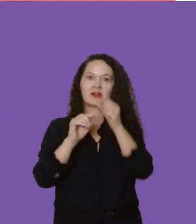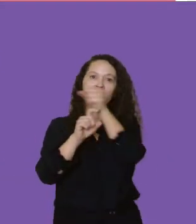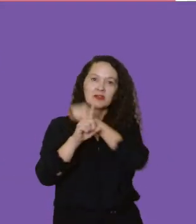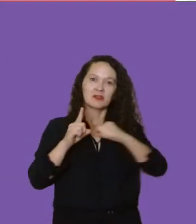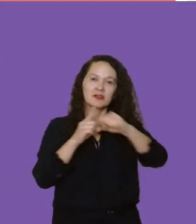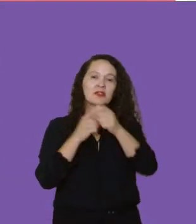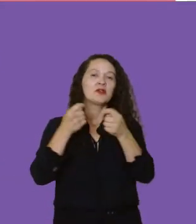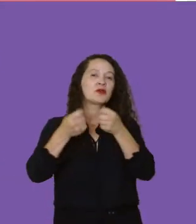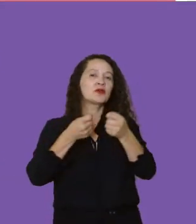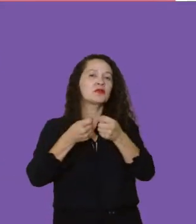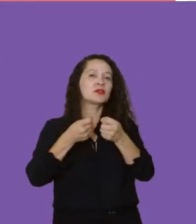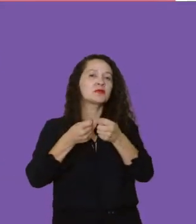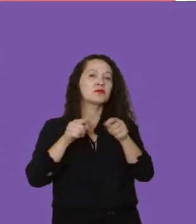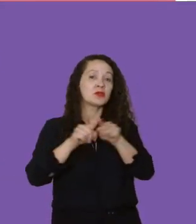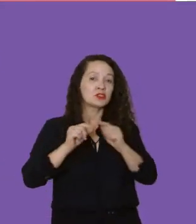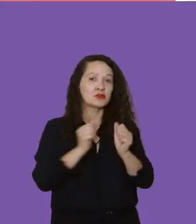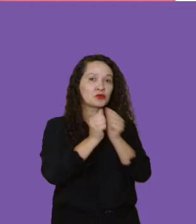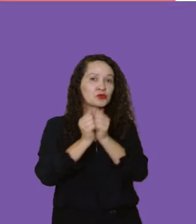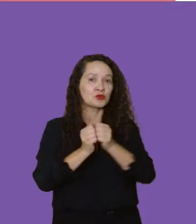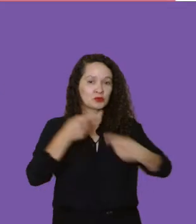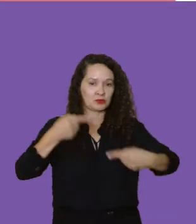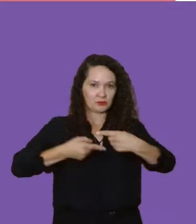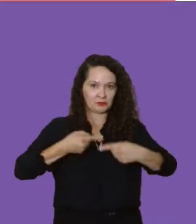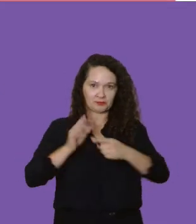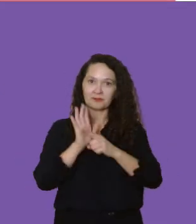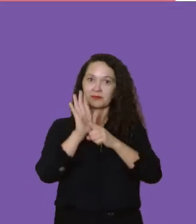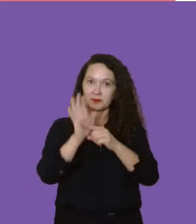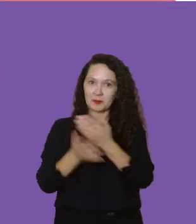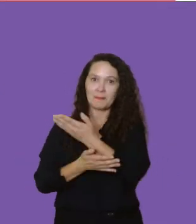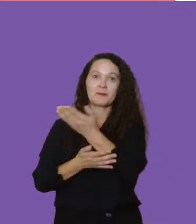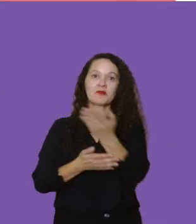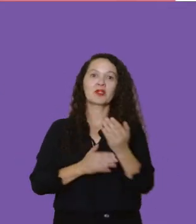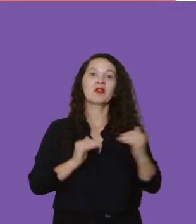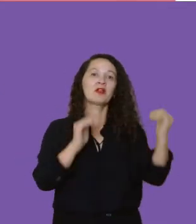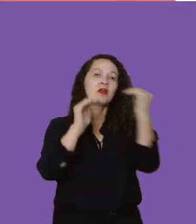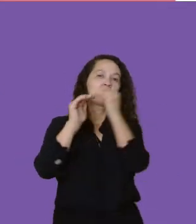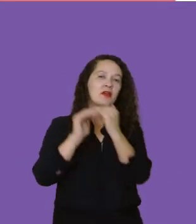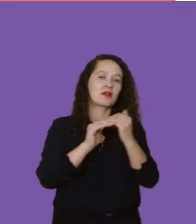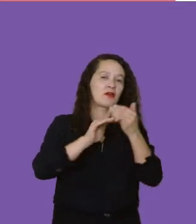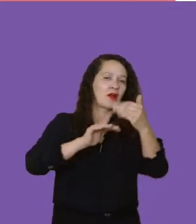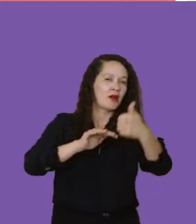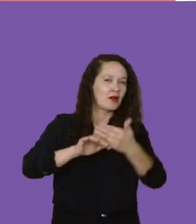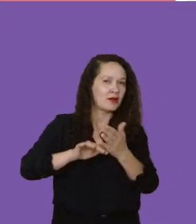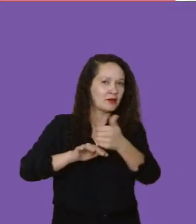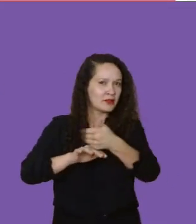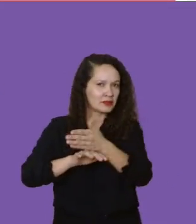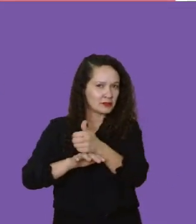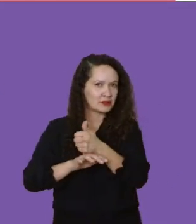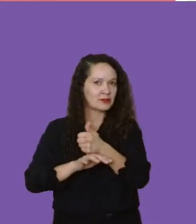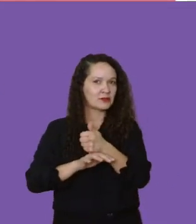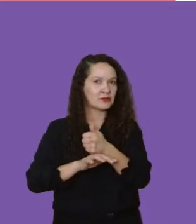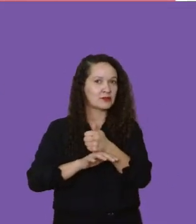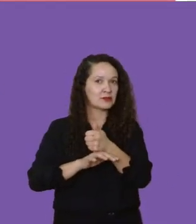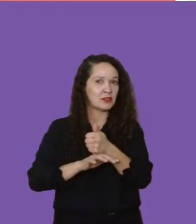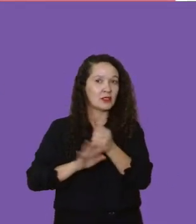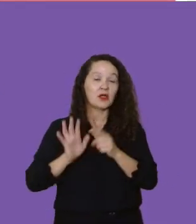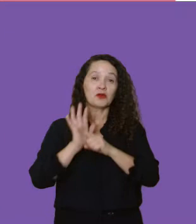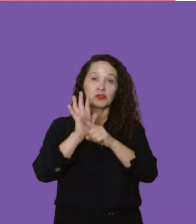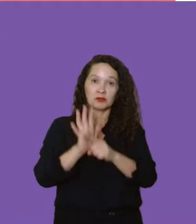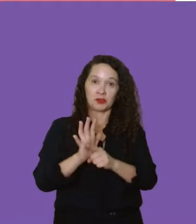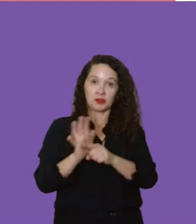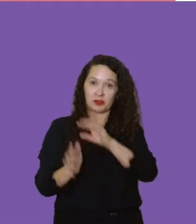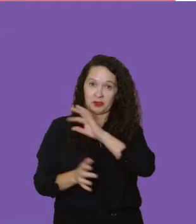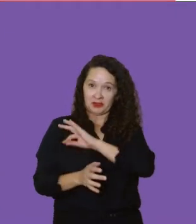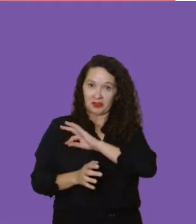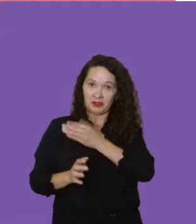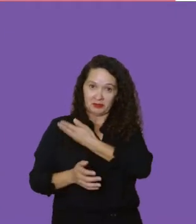econômicas. Em conjunto com políticas como essa que igualam o acesso aos benefícios previdenciários, a